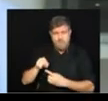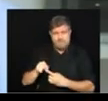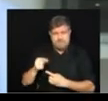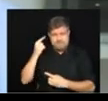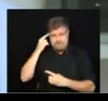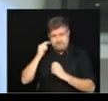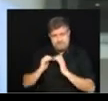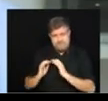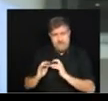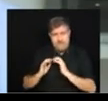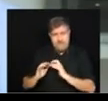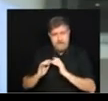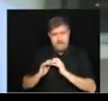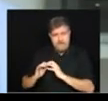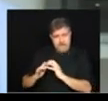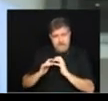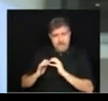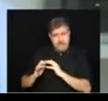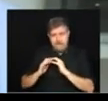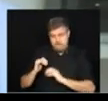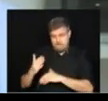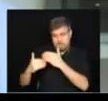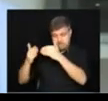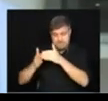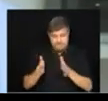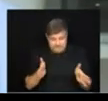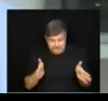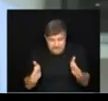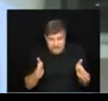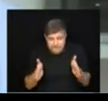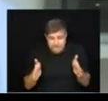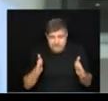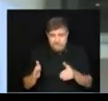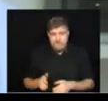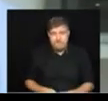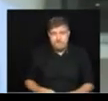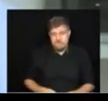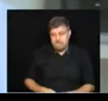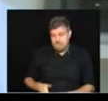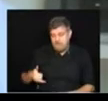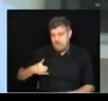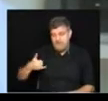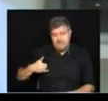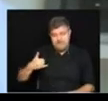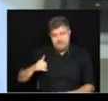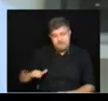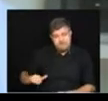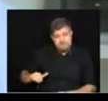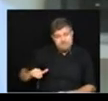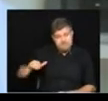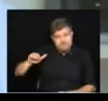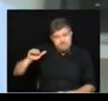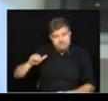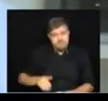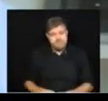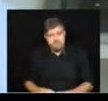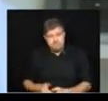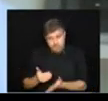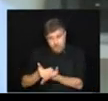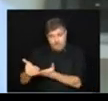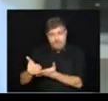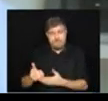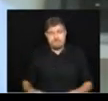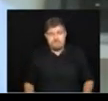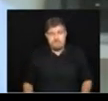desenvolvimento cognitivo nas crianças, principalmente nesse período dos primeiros anos de vida. O relatório